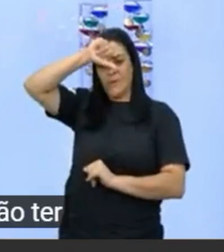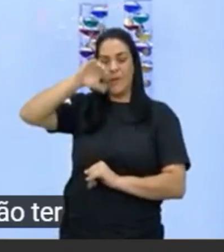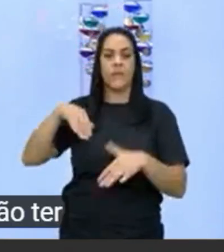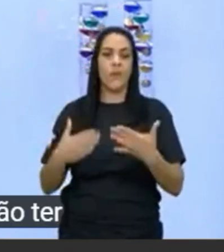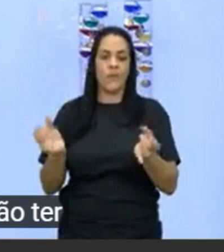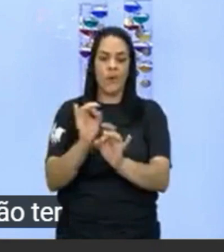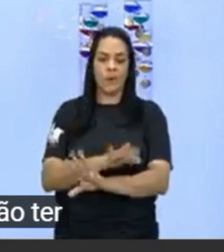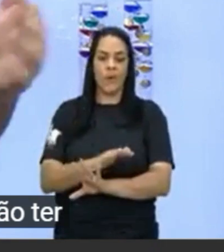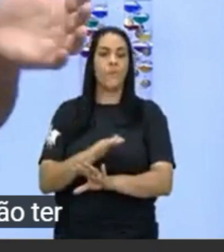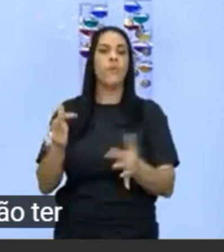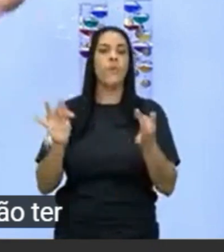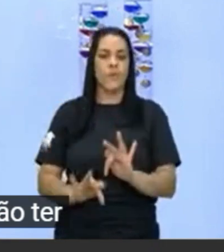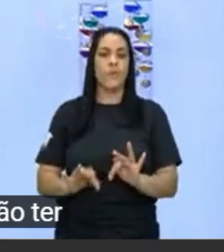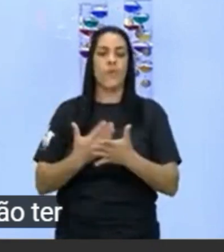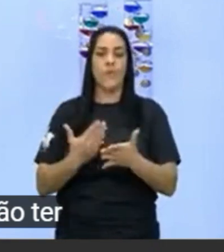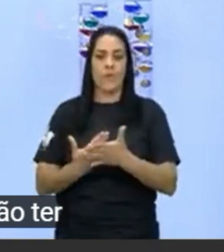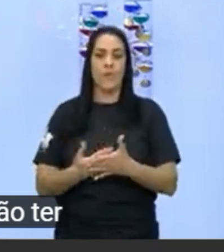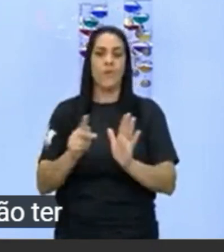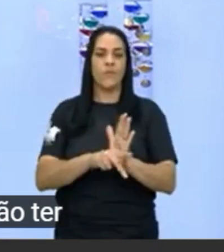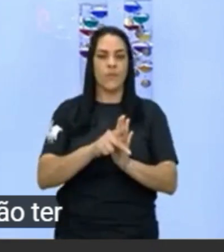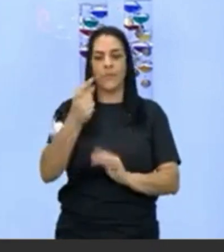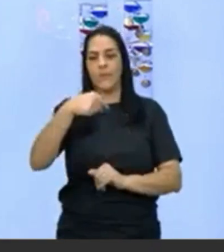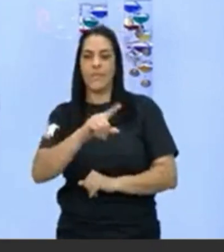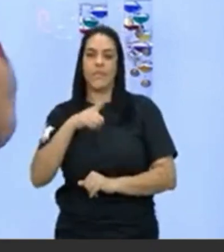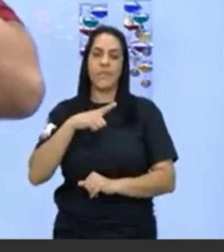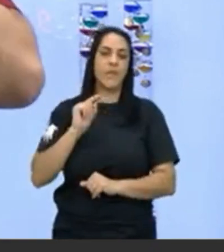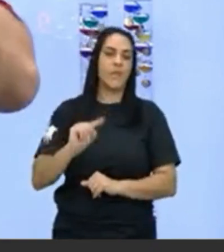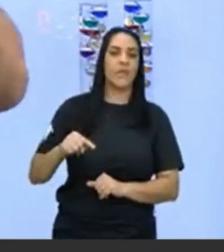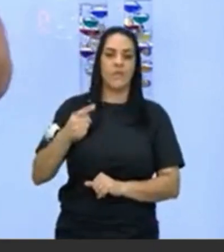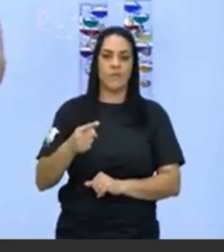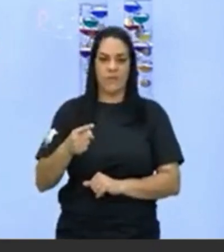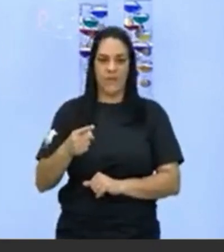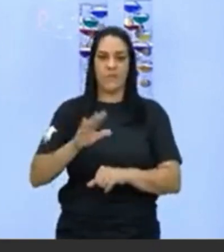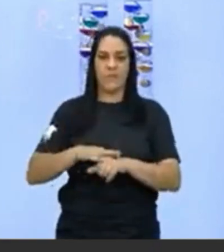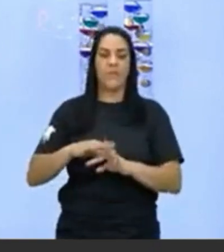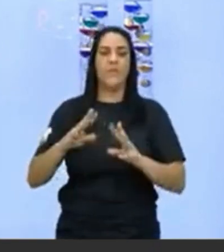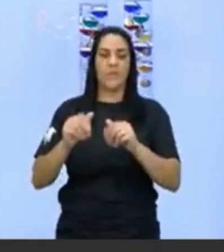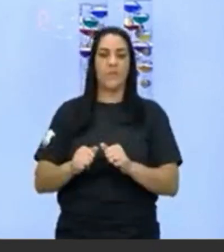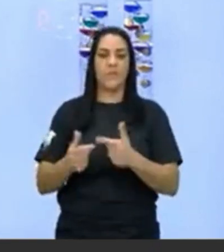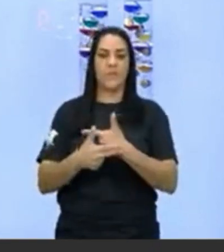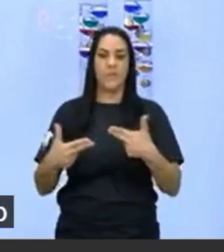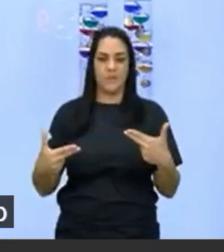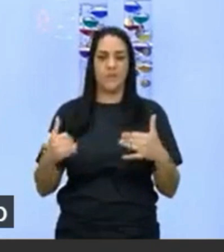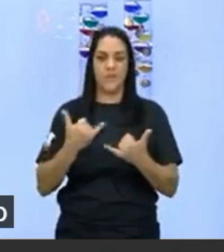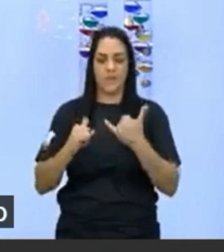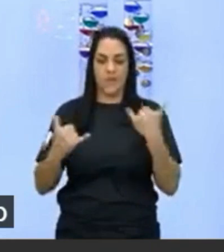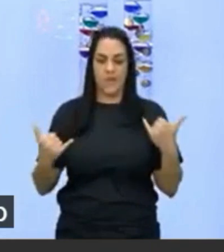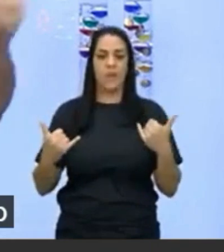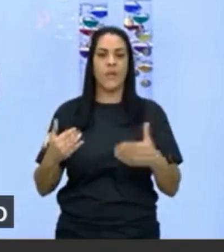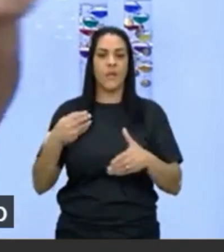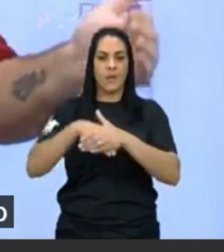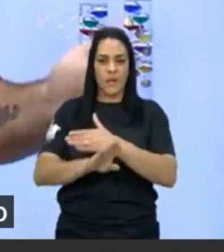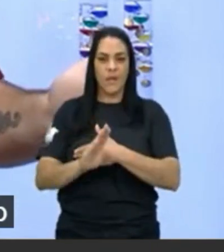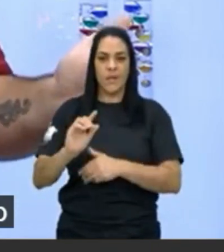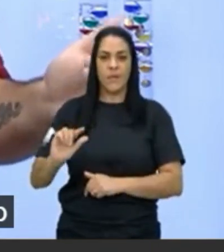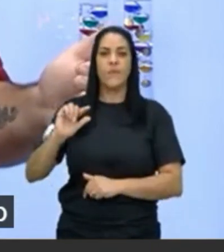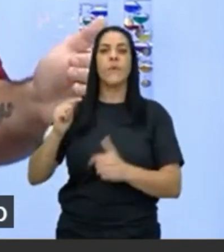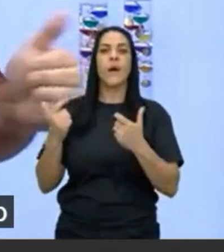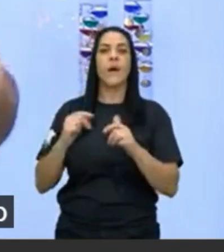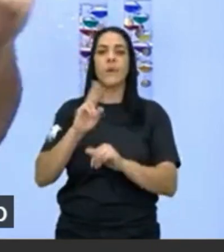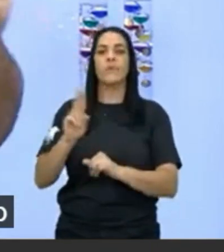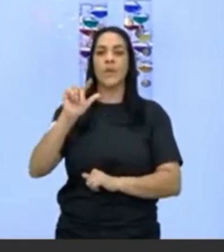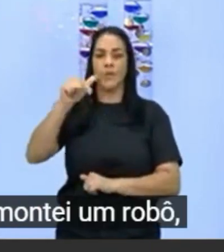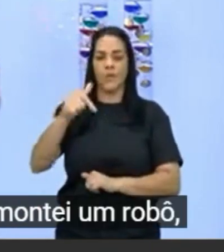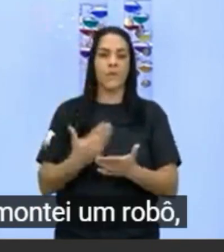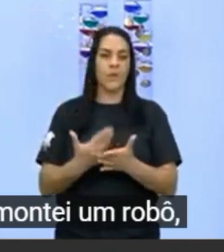protótipos? Ao término da aula, né, e ao término desse projeto, vocês vão ter que depois tirar todas as partes elétricas e guardar para ser utilizado em outras